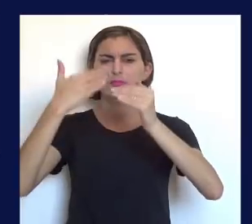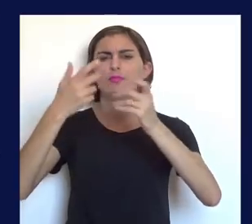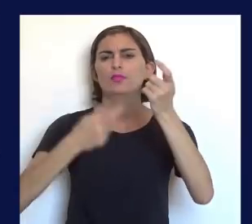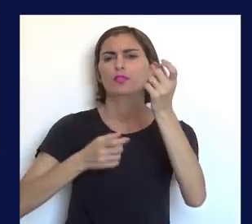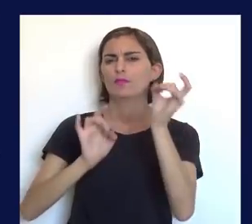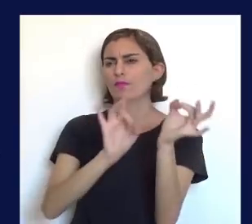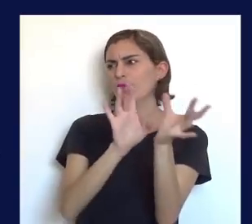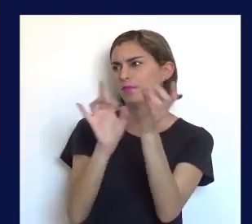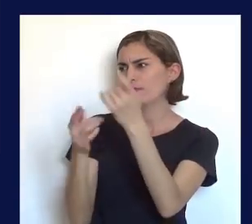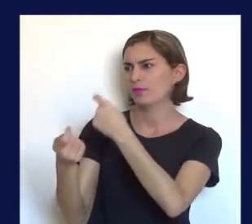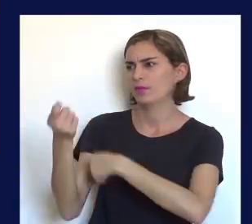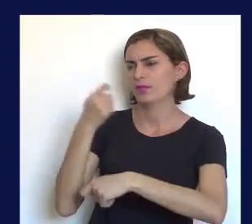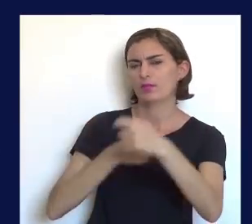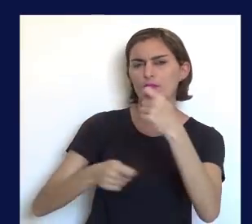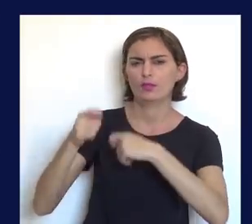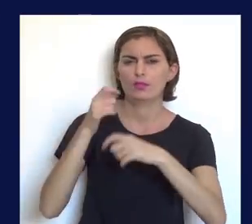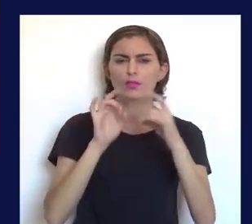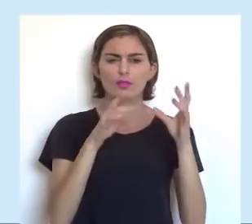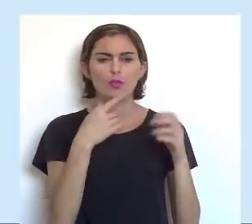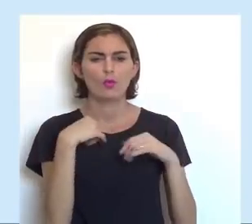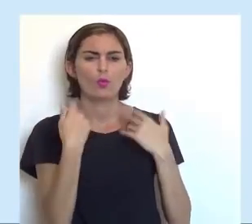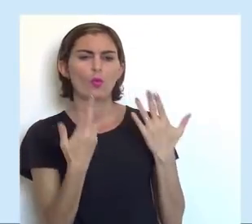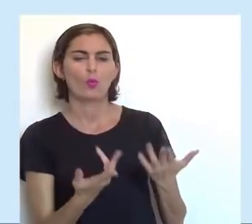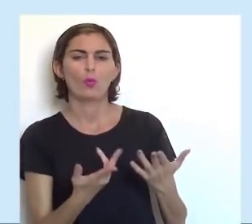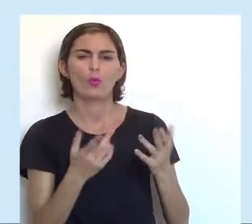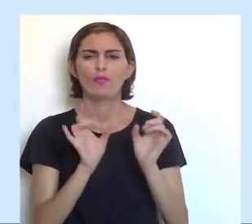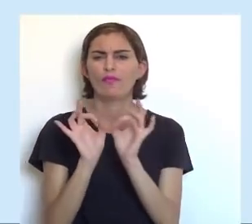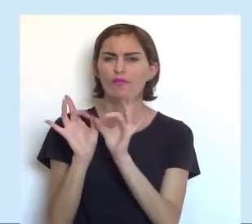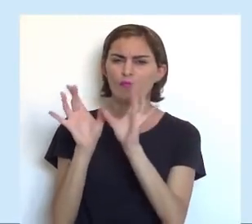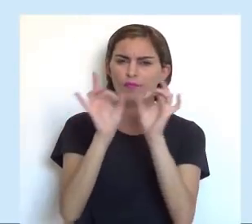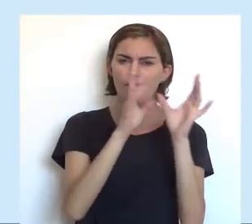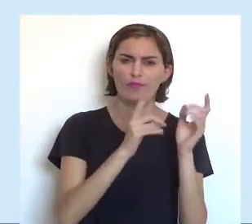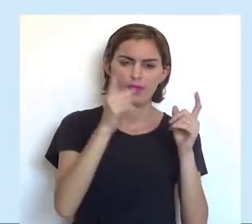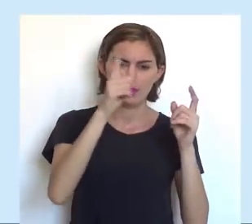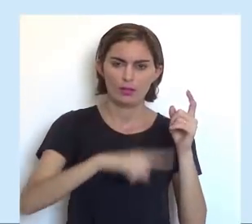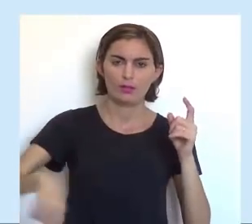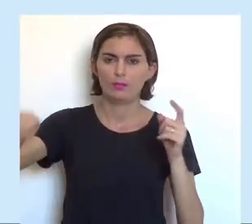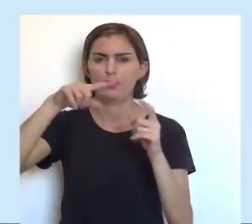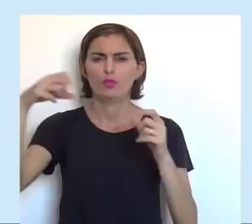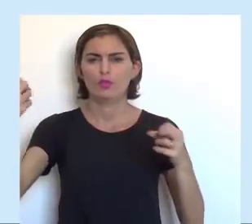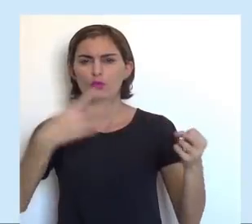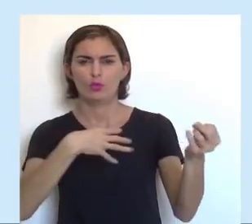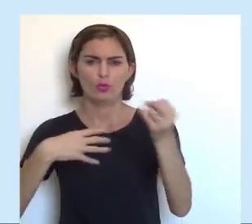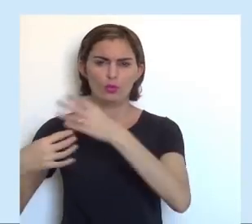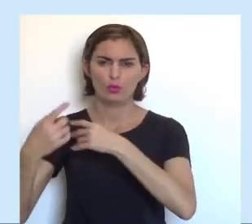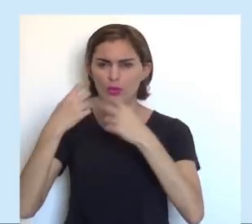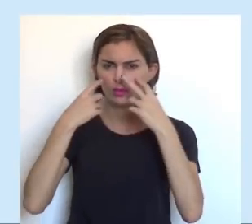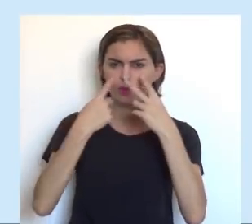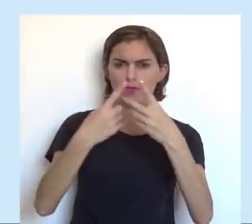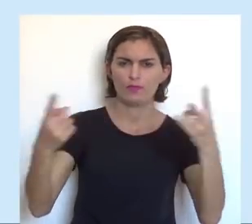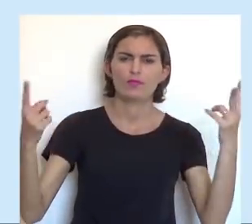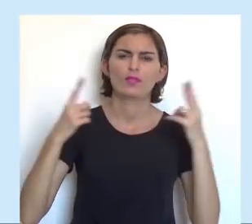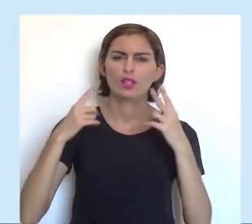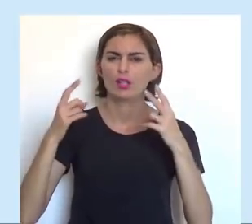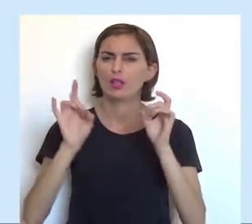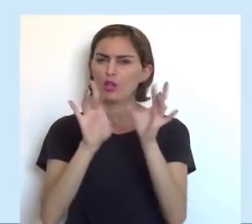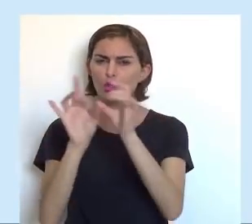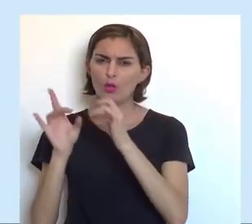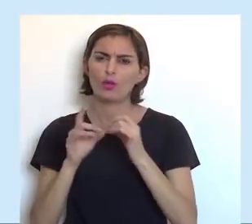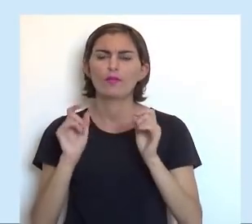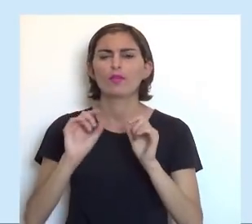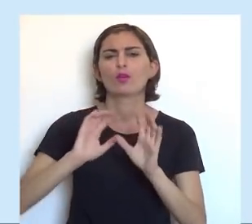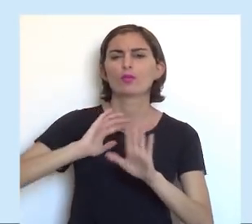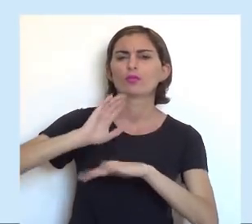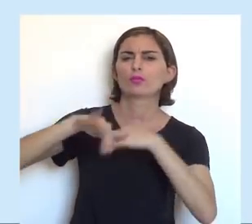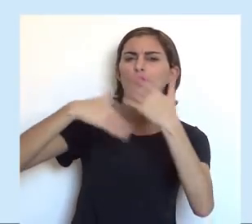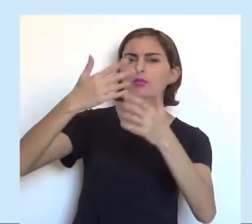do mercado de reposição, ou seja, de venda de pneus novos. Evidentemente, você vai vender pneus novos, então vai